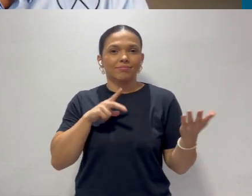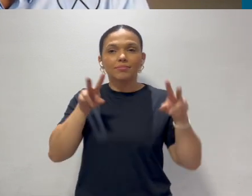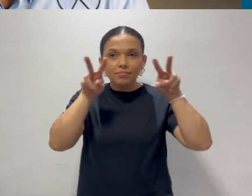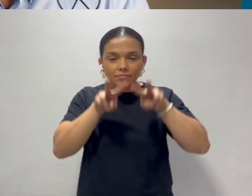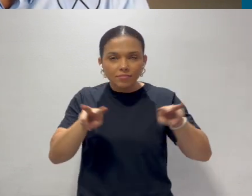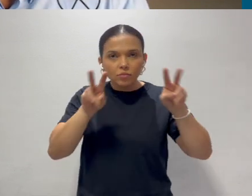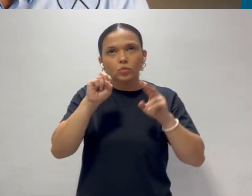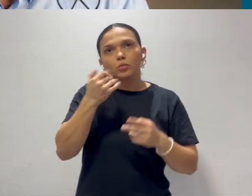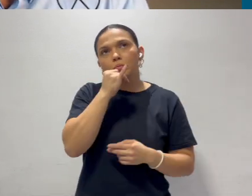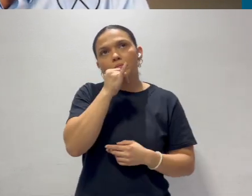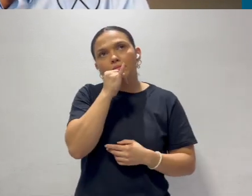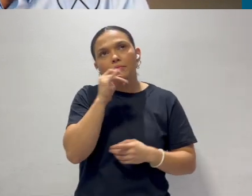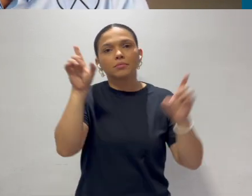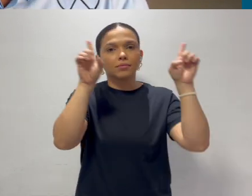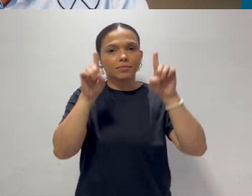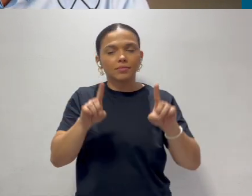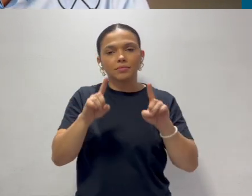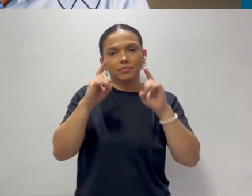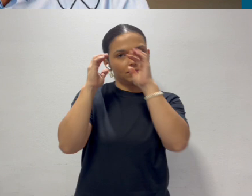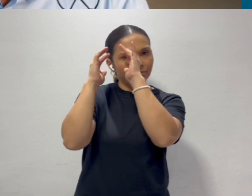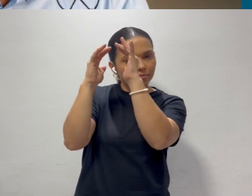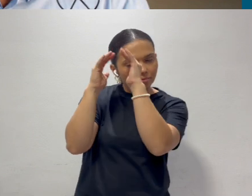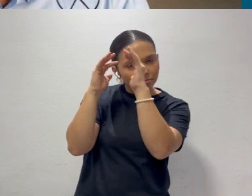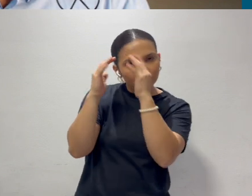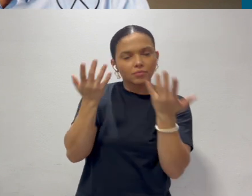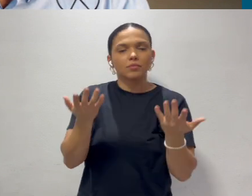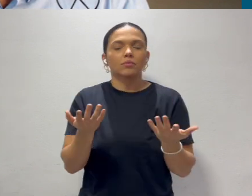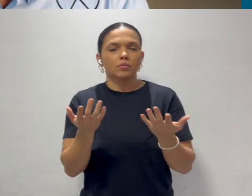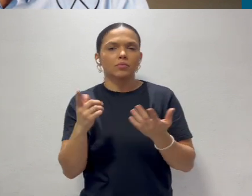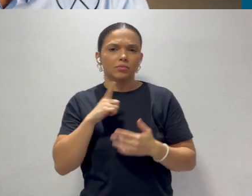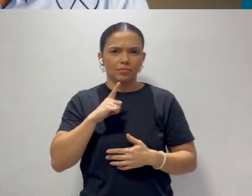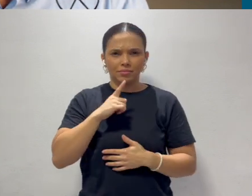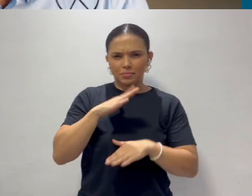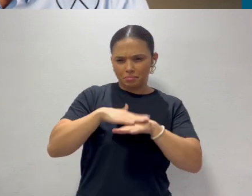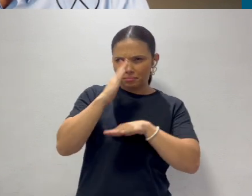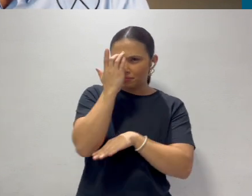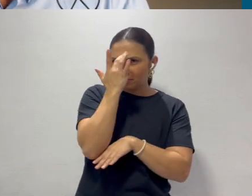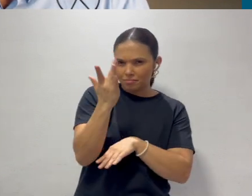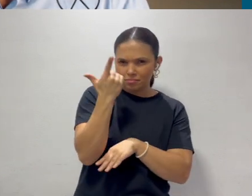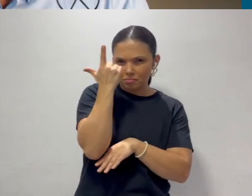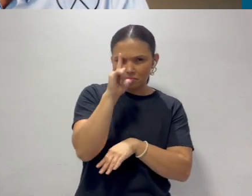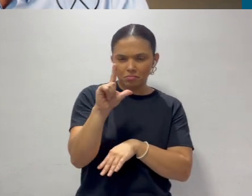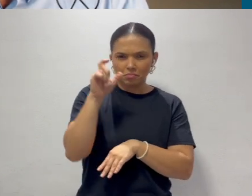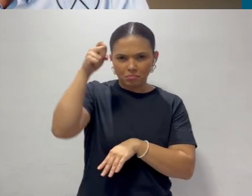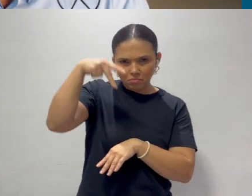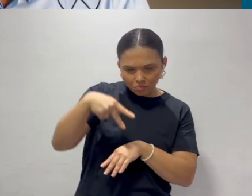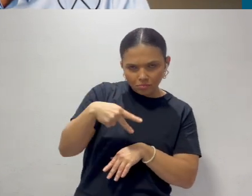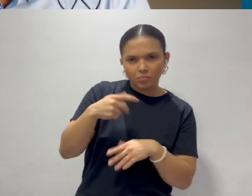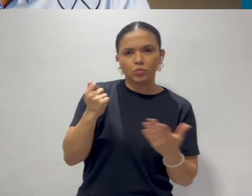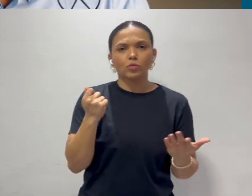ou a deficiência intelectual, tem mais facilidade de obter aposentadoria